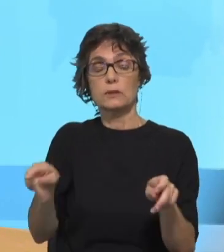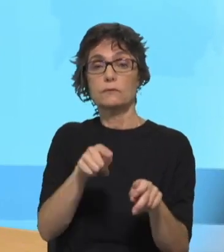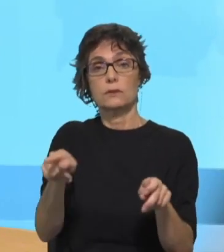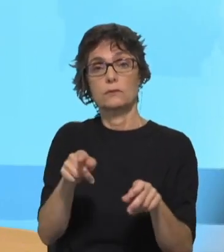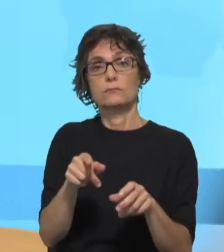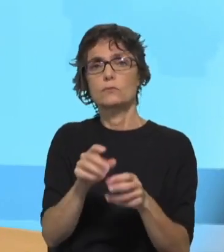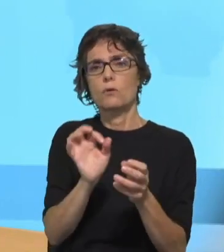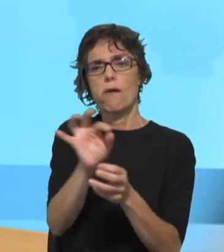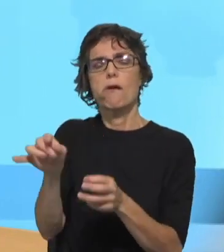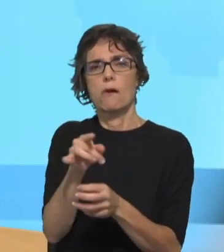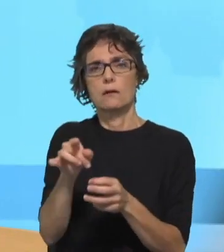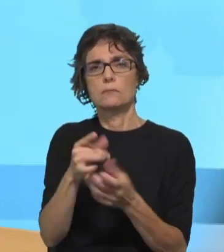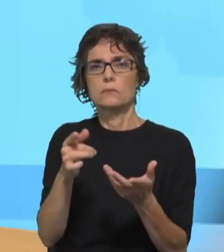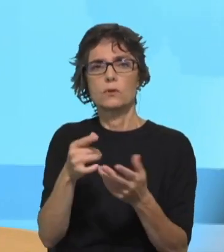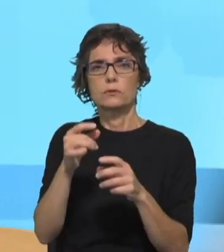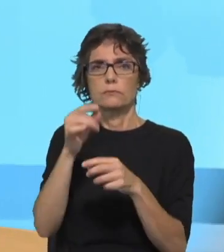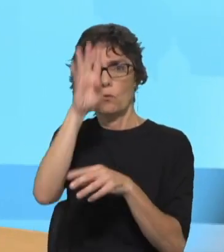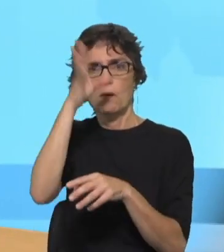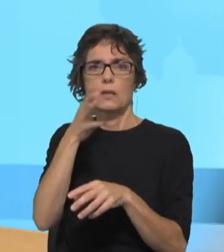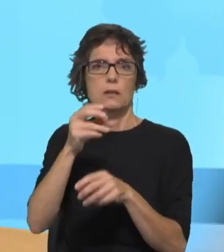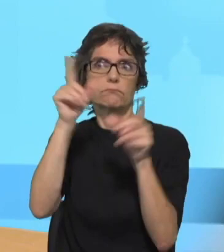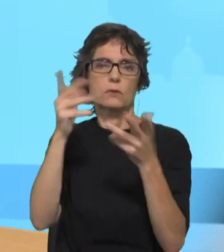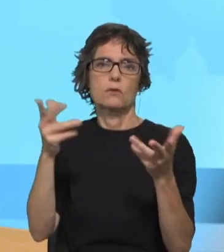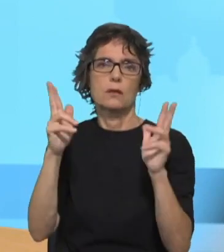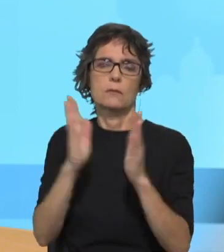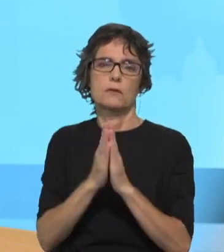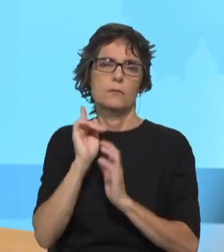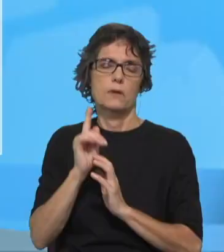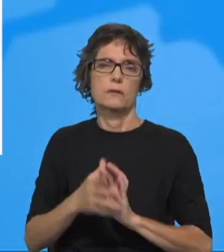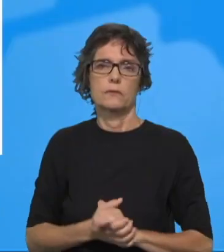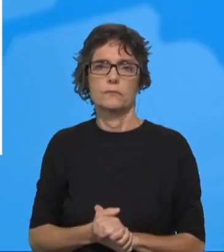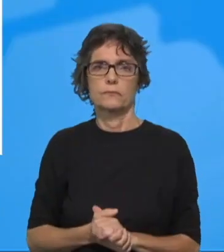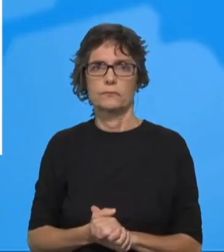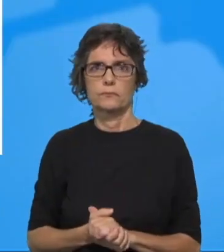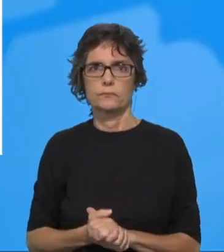sugere a todos nós que não fechemos os olhos à liberdade religiosa.